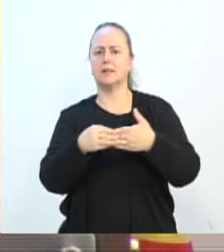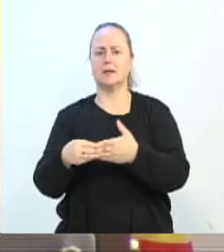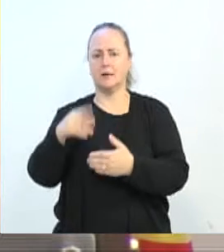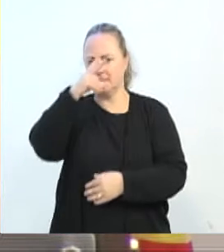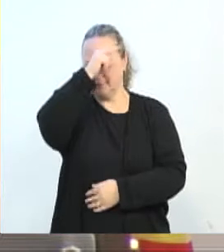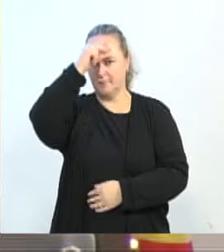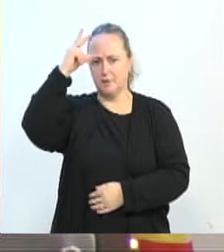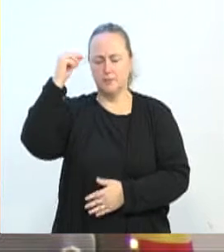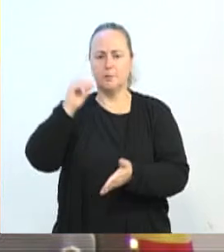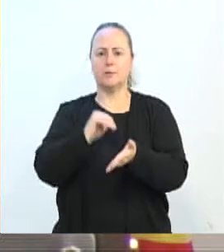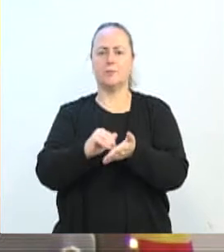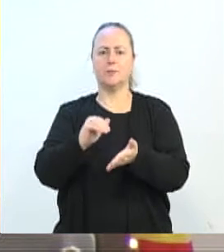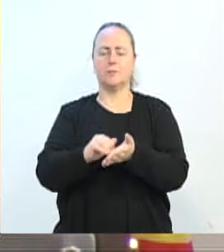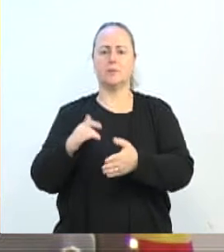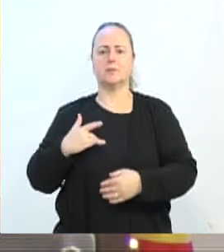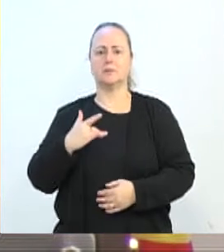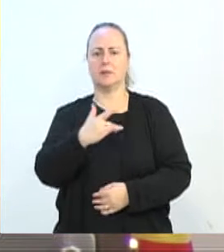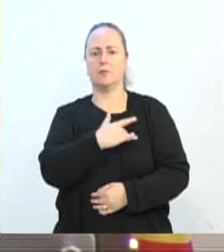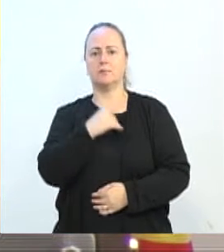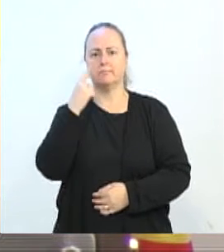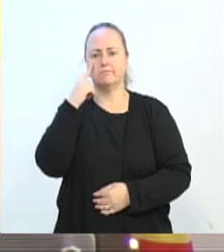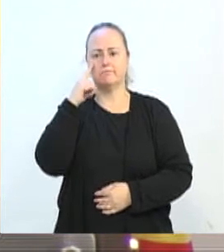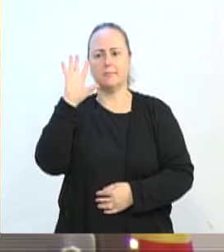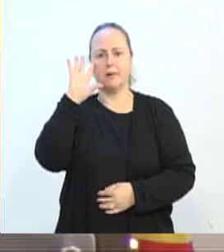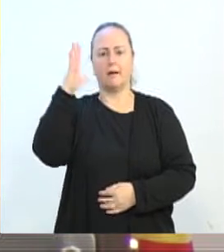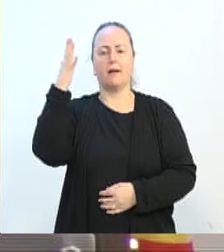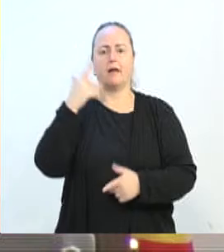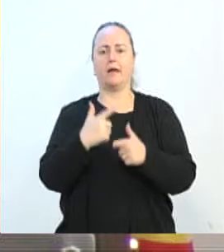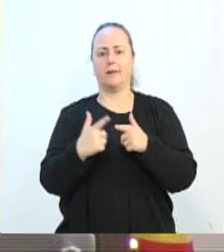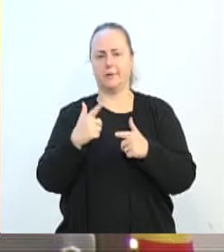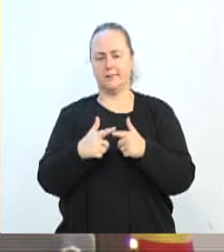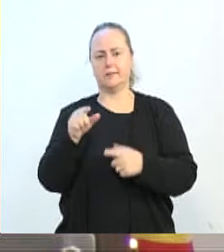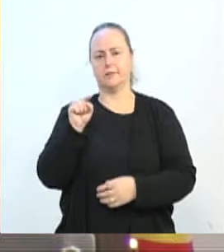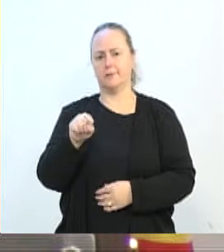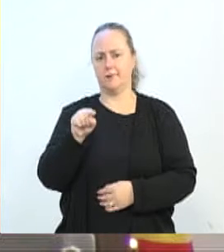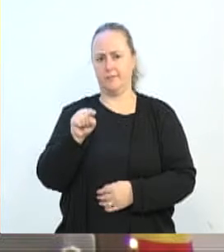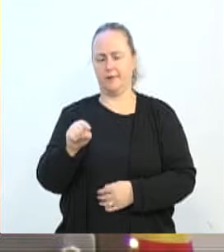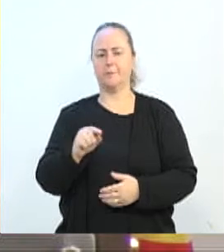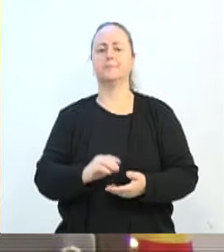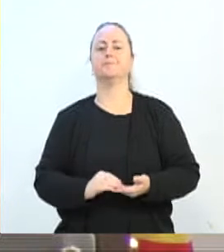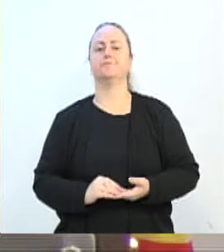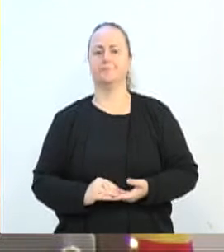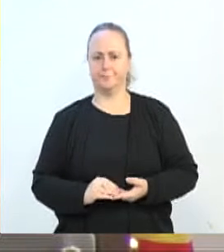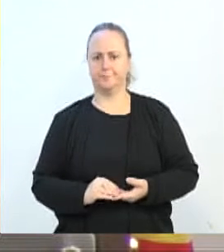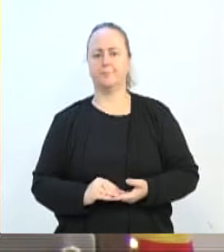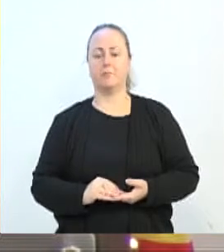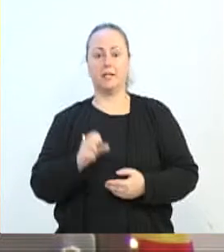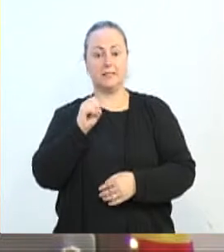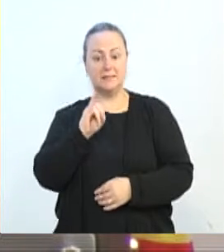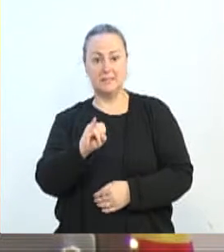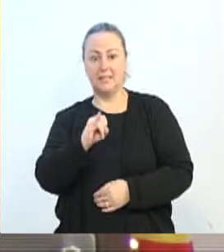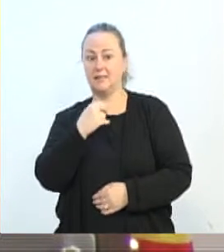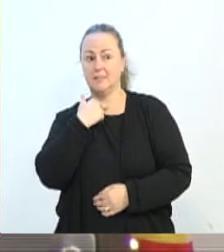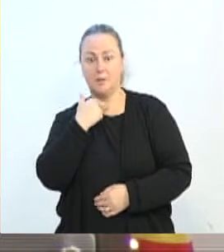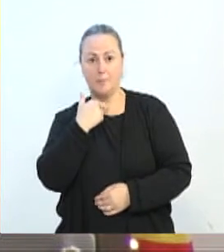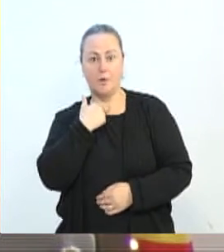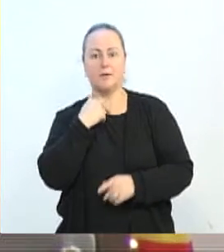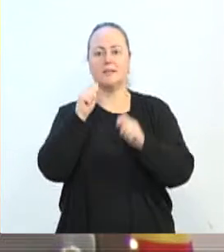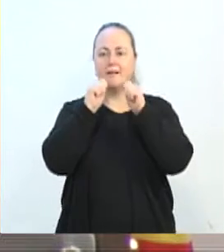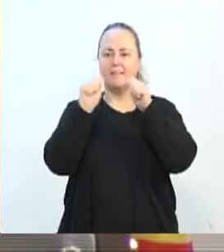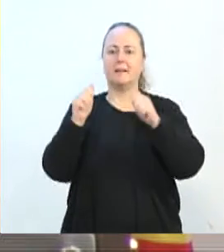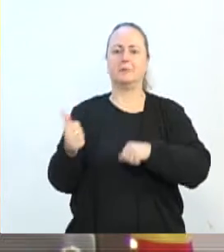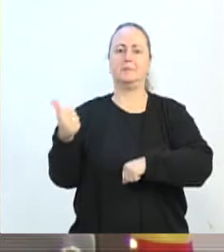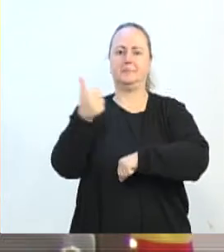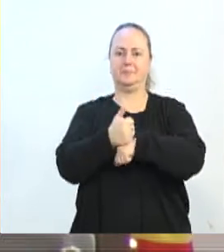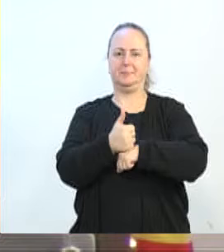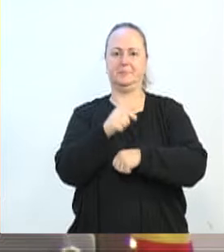para secretaria de saúde para buscar soluções para da Saúde então importante quando não podemos participar Nossa Assessoria buscando participar agora sim tem as fotos ali